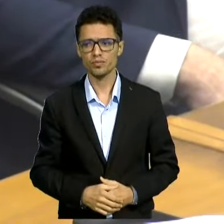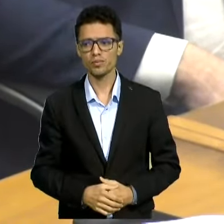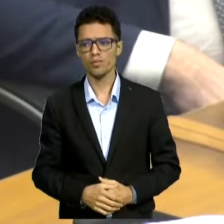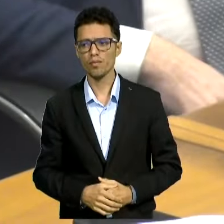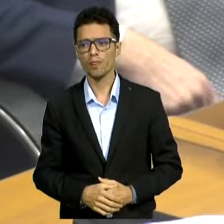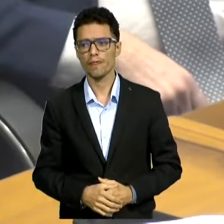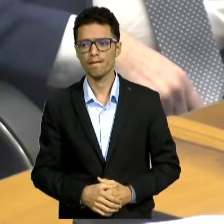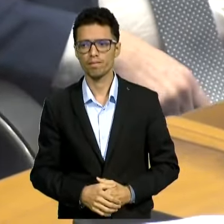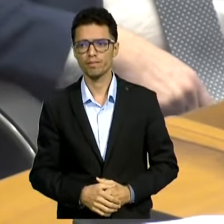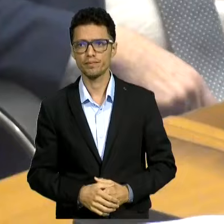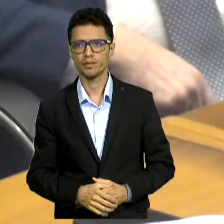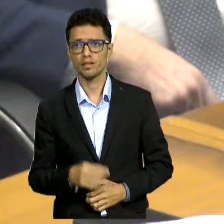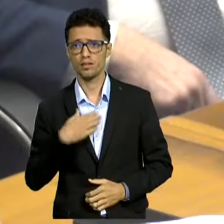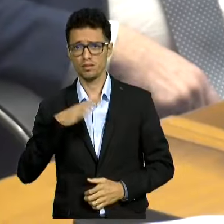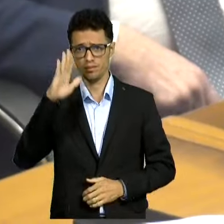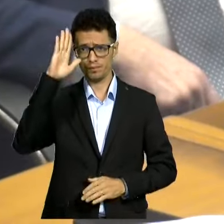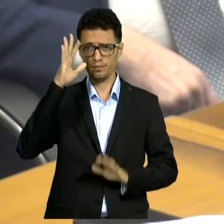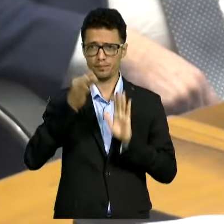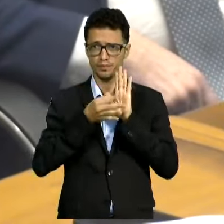deputado.